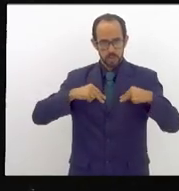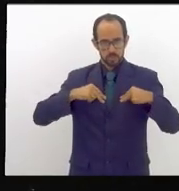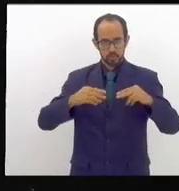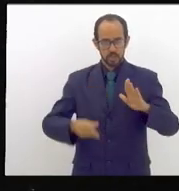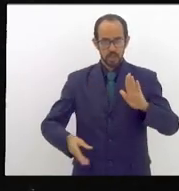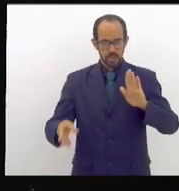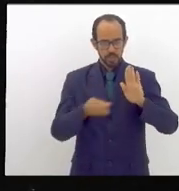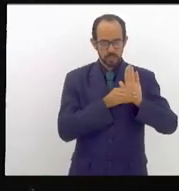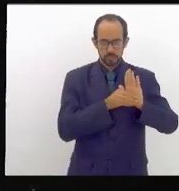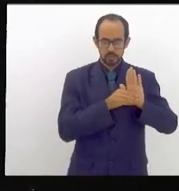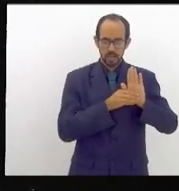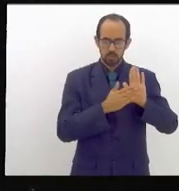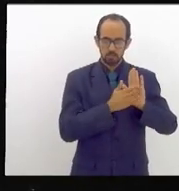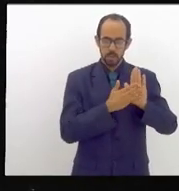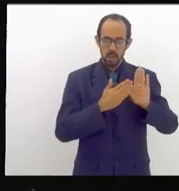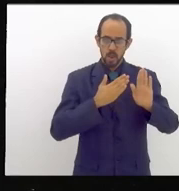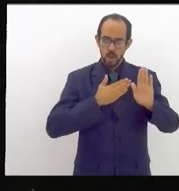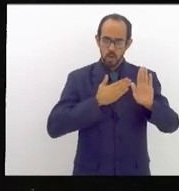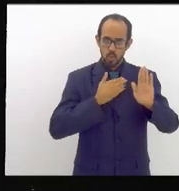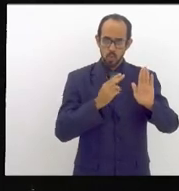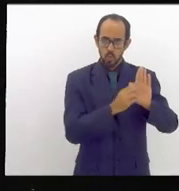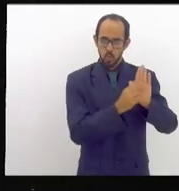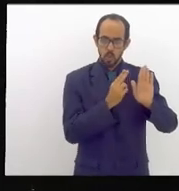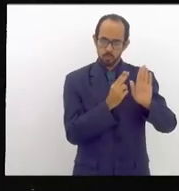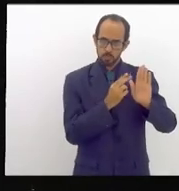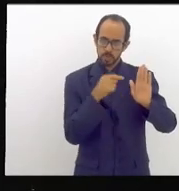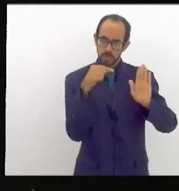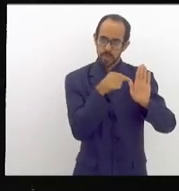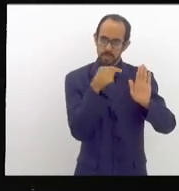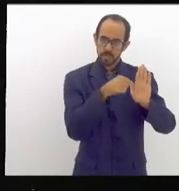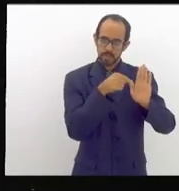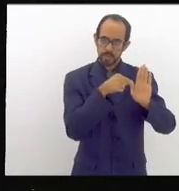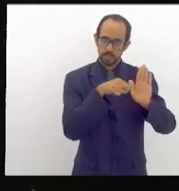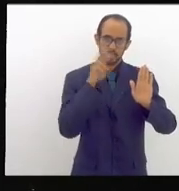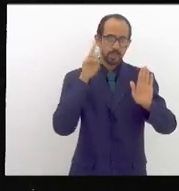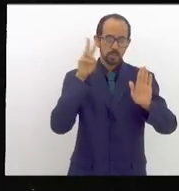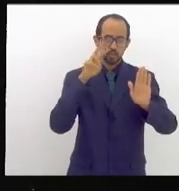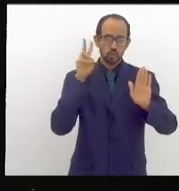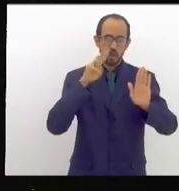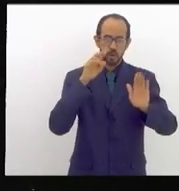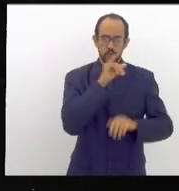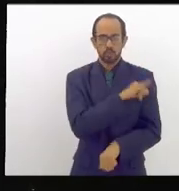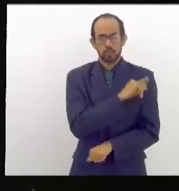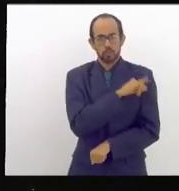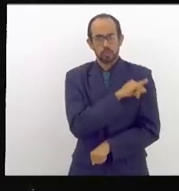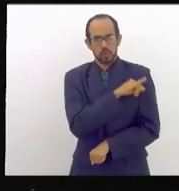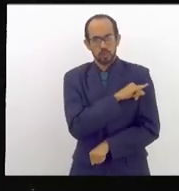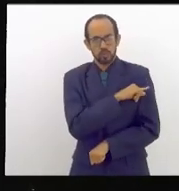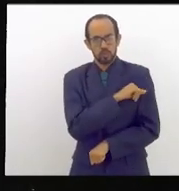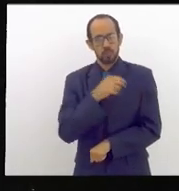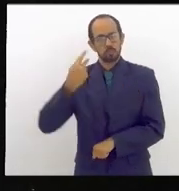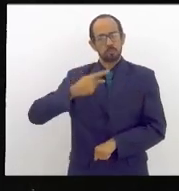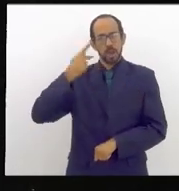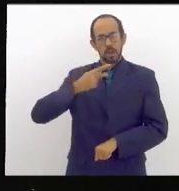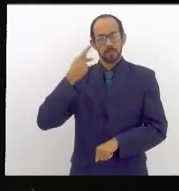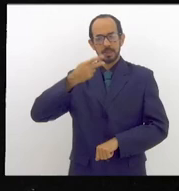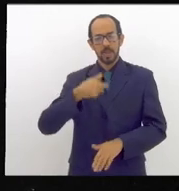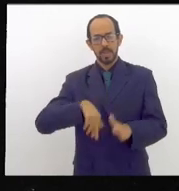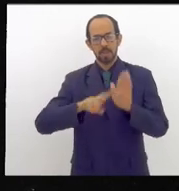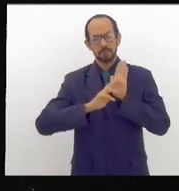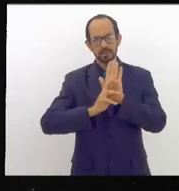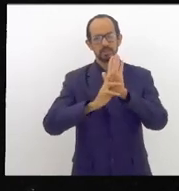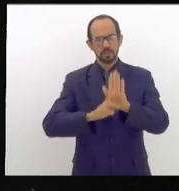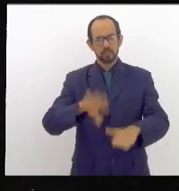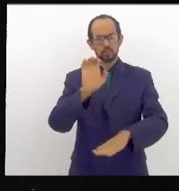na história do meu estado do Rio de Janeiro como parlamentar e representante desse estado que tanto